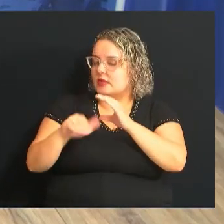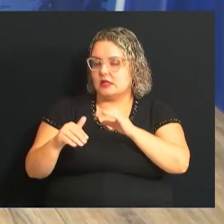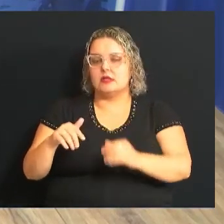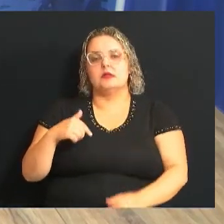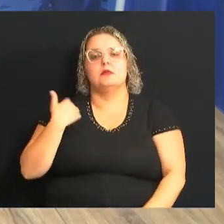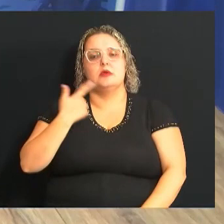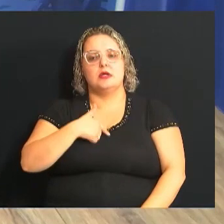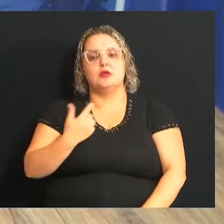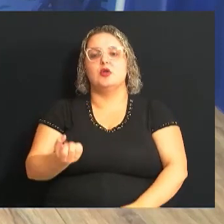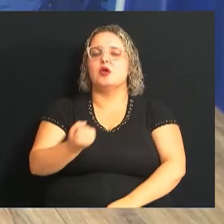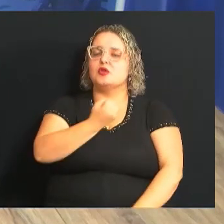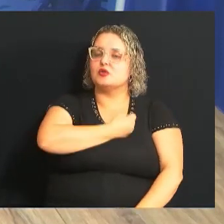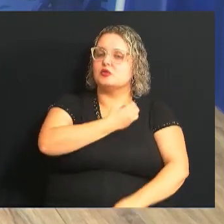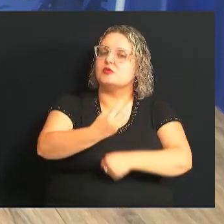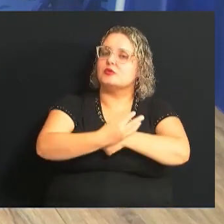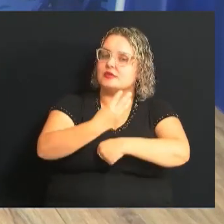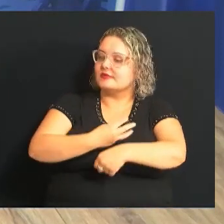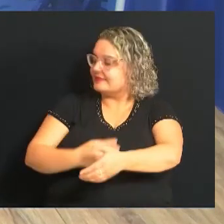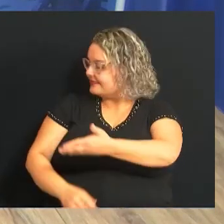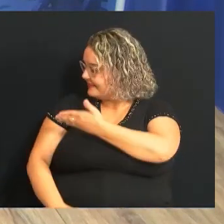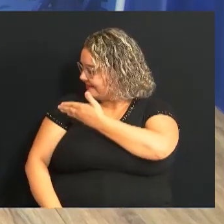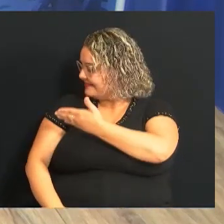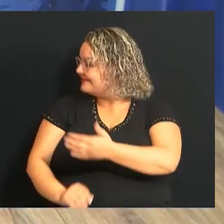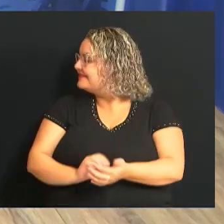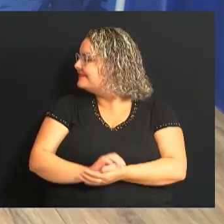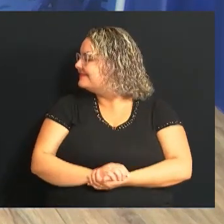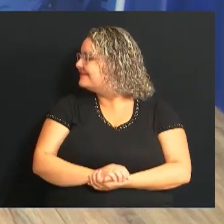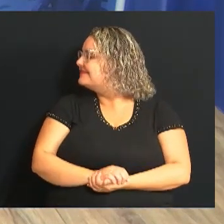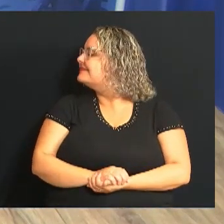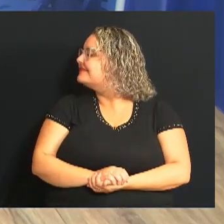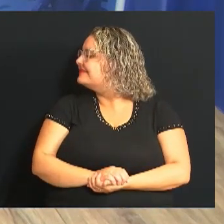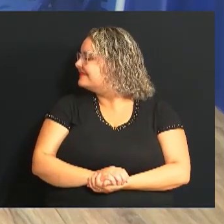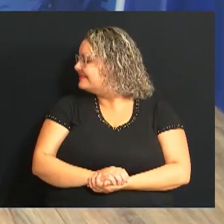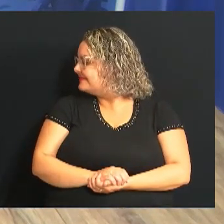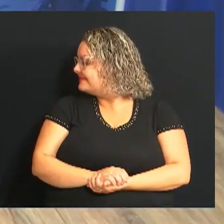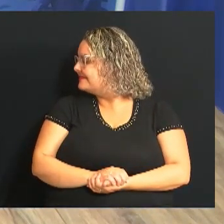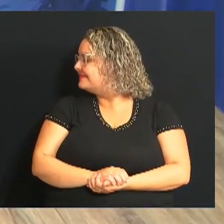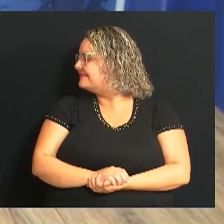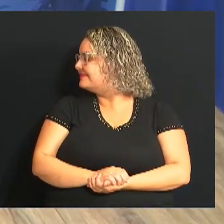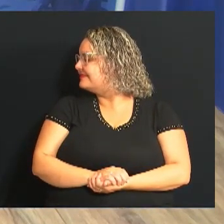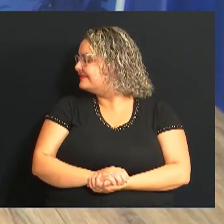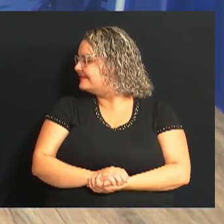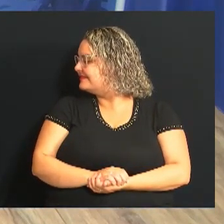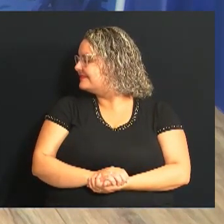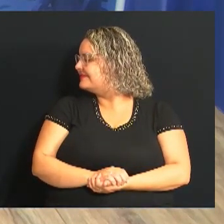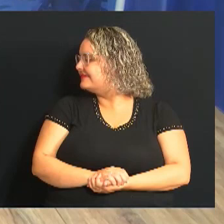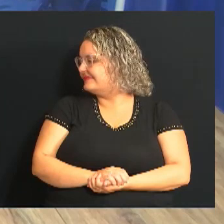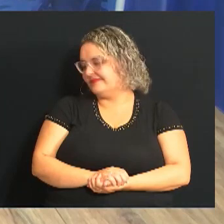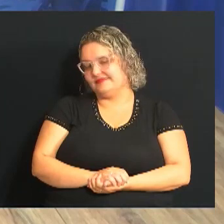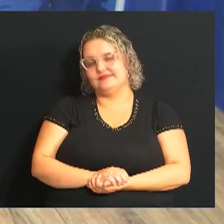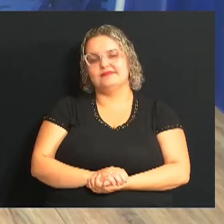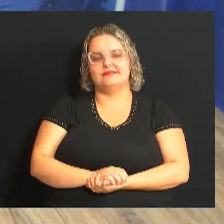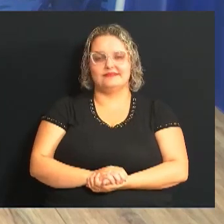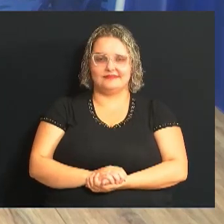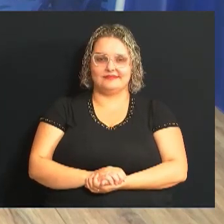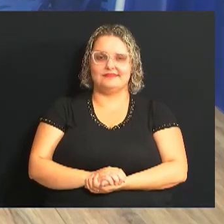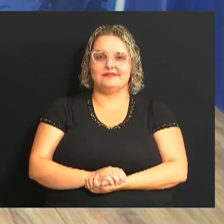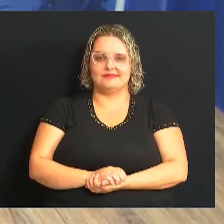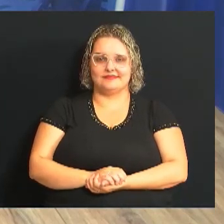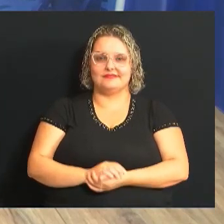do número do nosso WhatsApp. 19 é o nosso DDD. Para você que é de Campinas e região, pode ir direto.